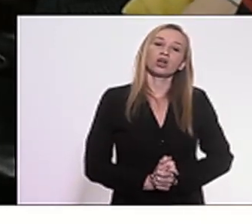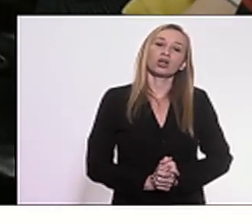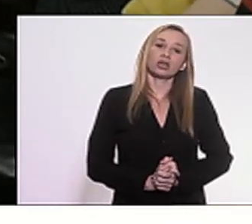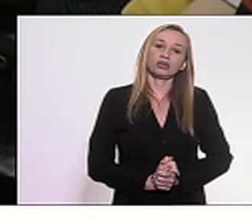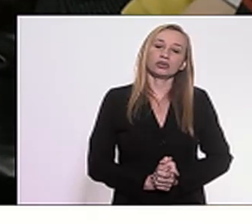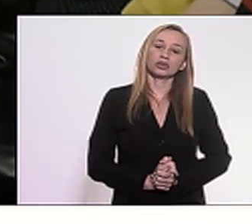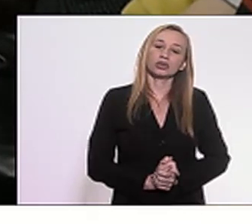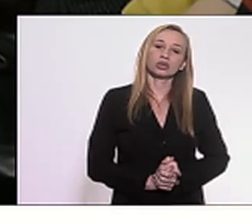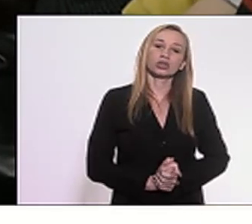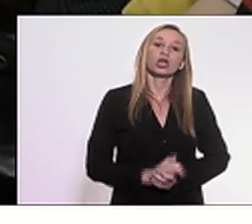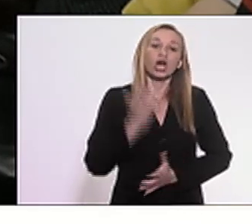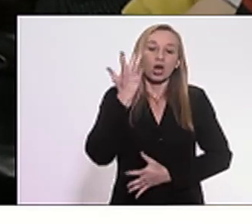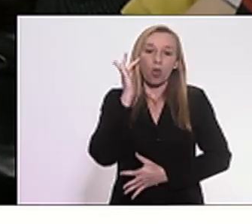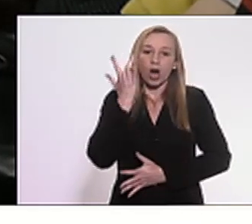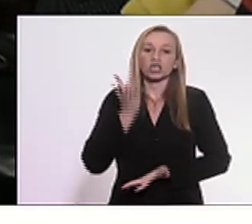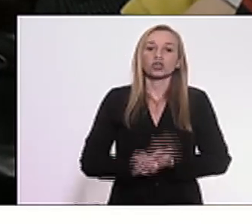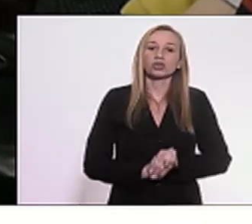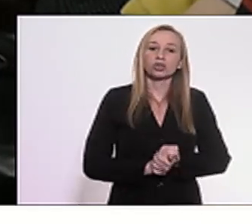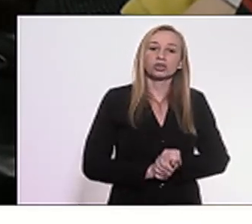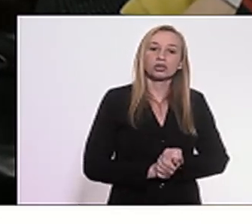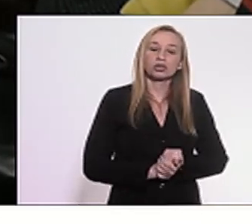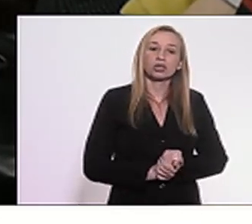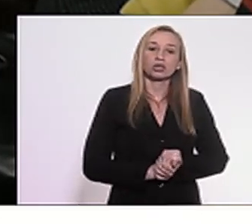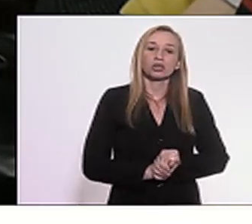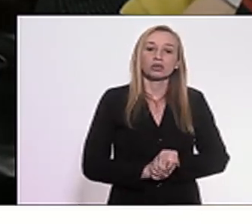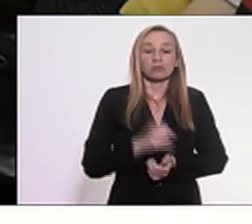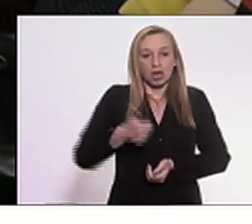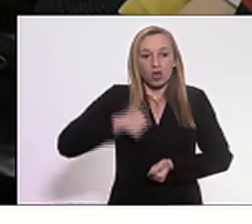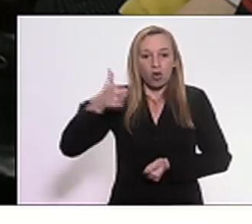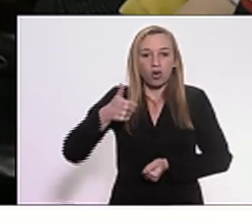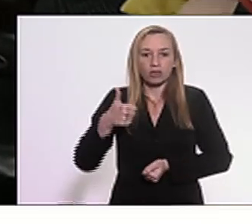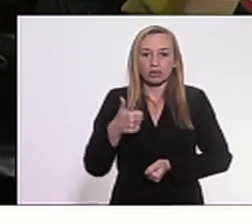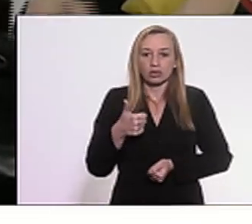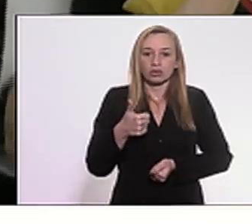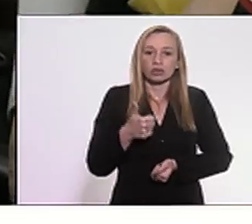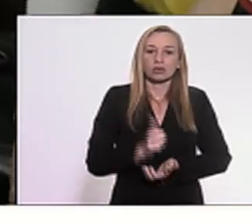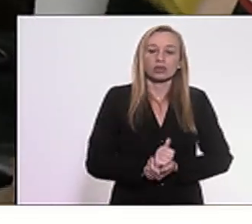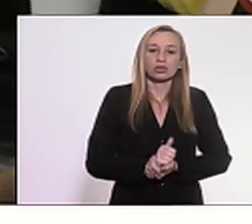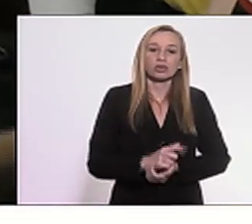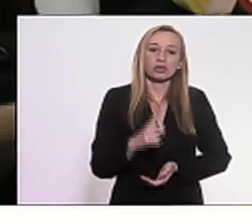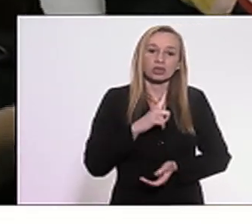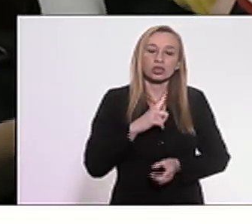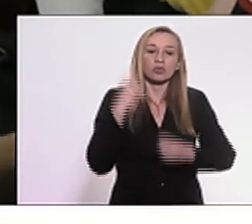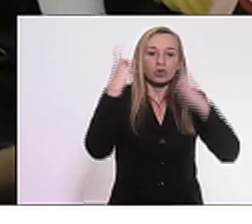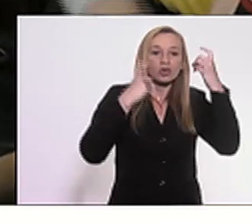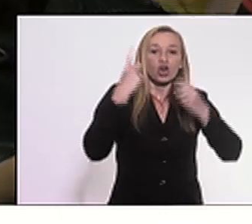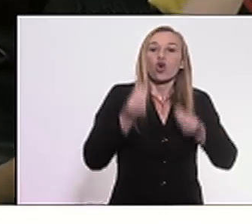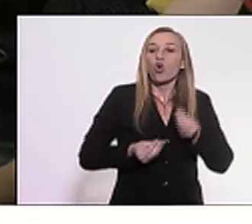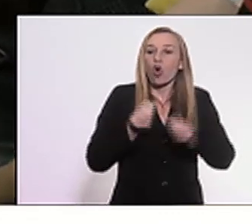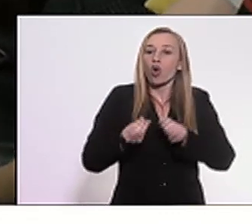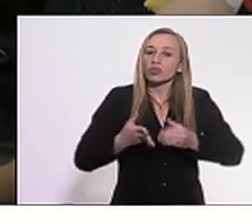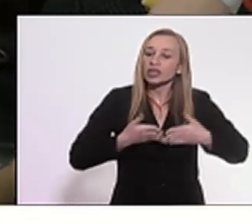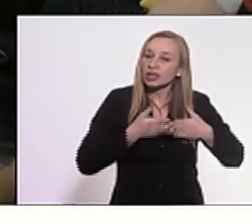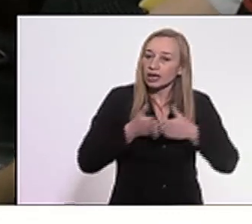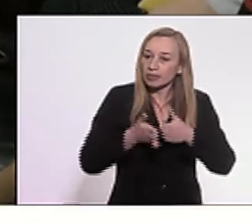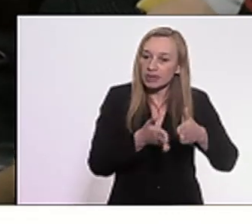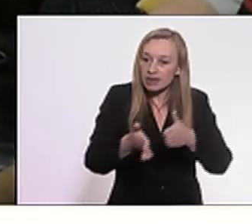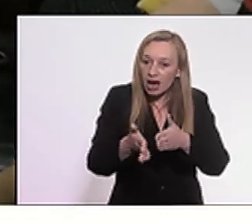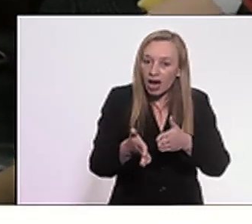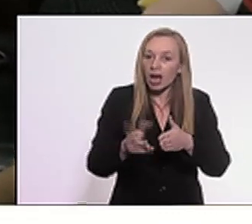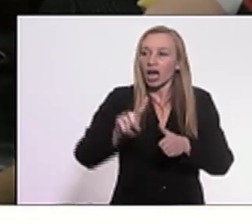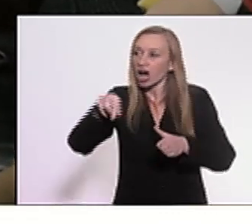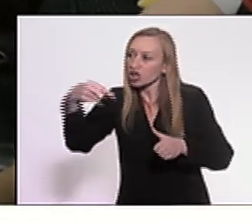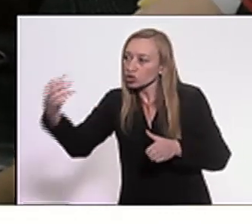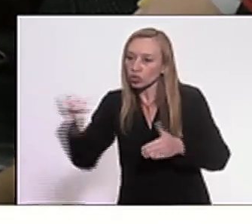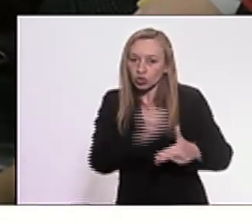assim, acho que a iniciativa é ótima. Eu tenho uma preocupação em relação a como isso vai ser encaminhado, principalmente em relação aos outros